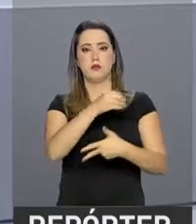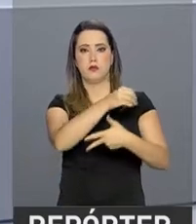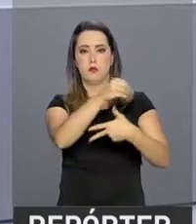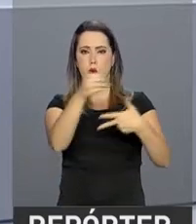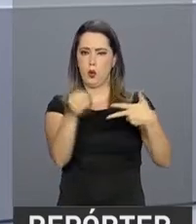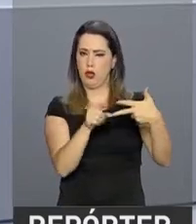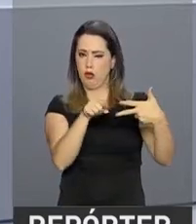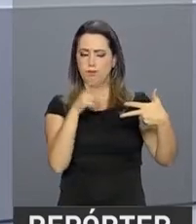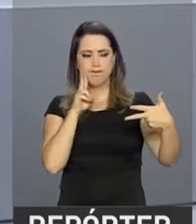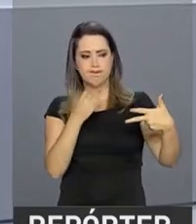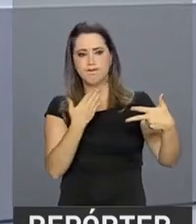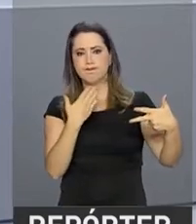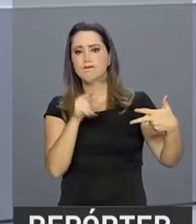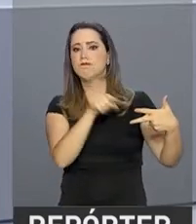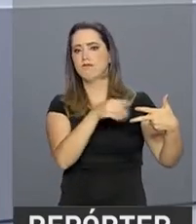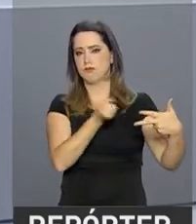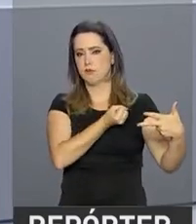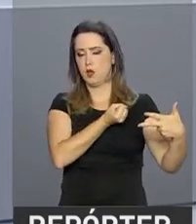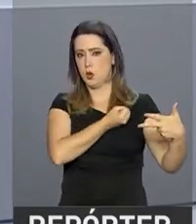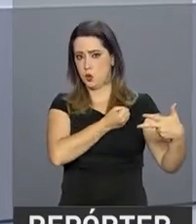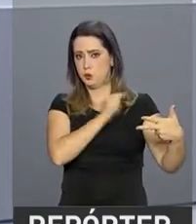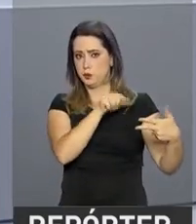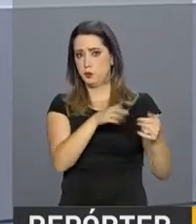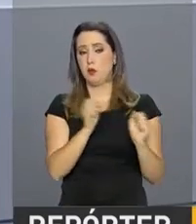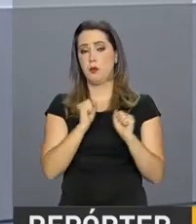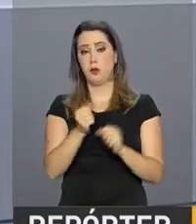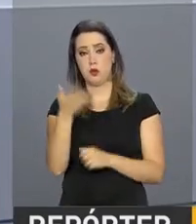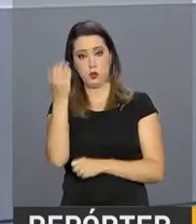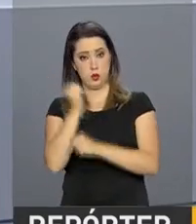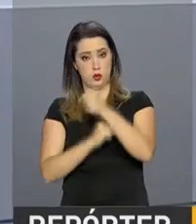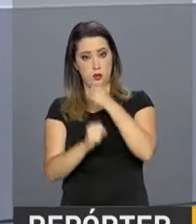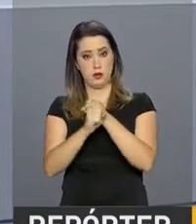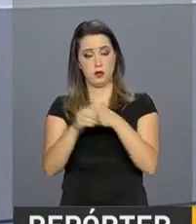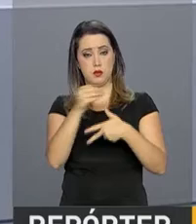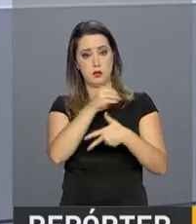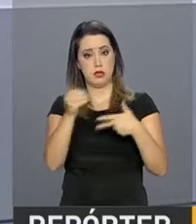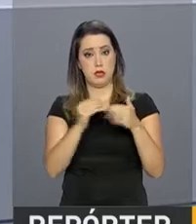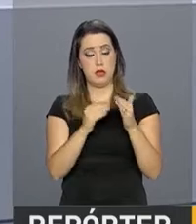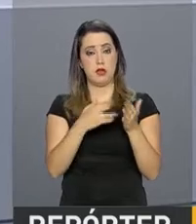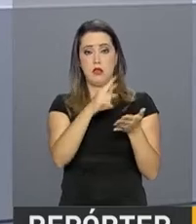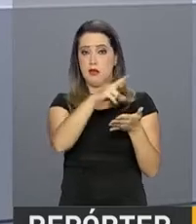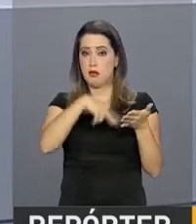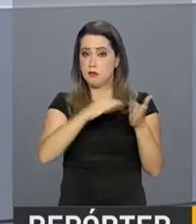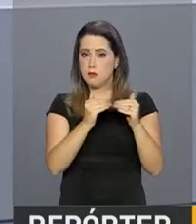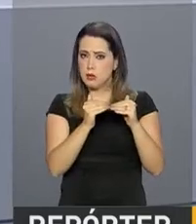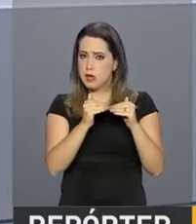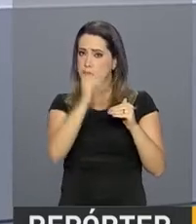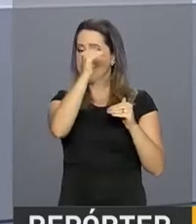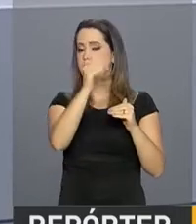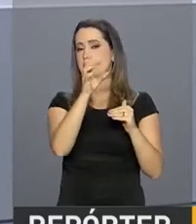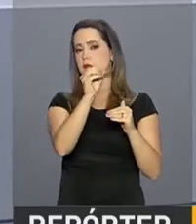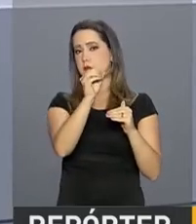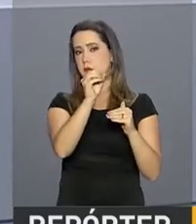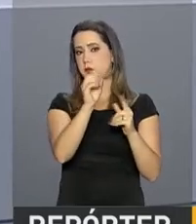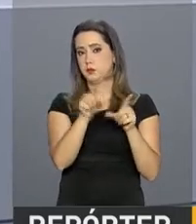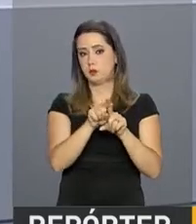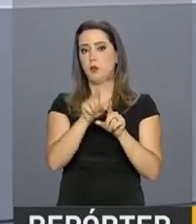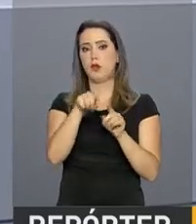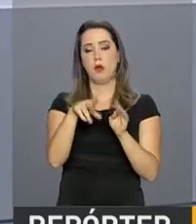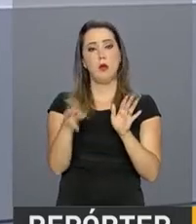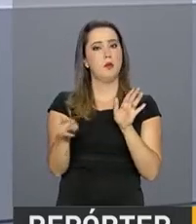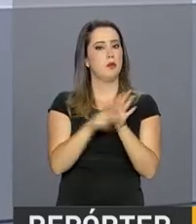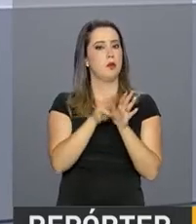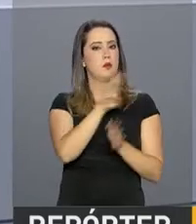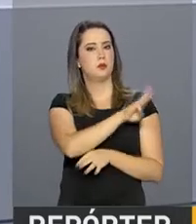enem pode participar quem fez a prova em 2017 e não tirou zero na redação a inscrição é feita exclusivamente pela página